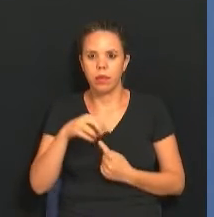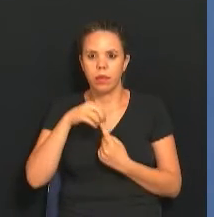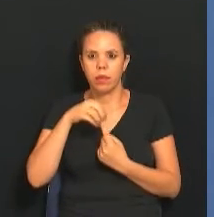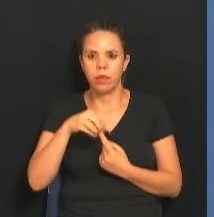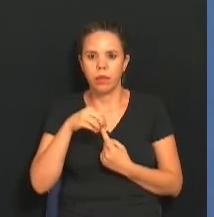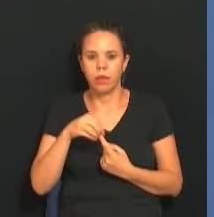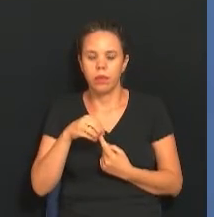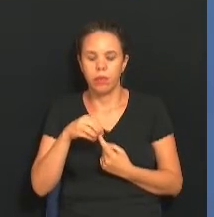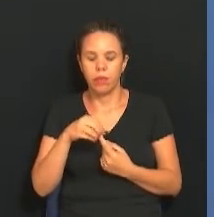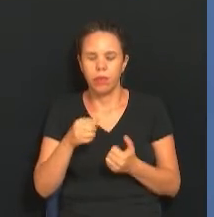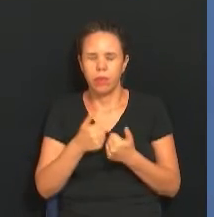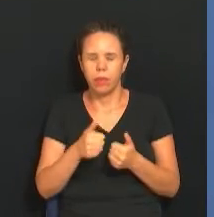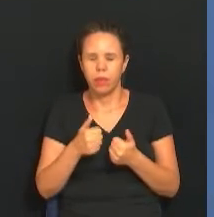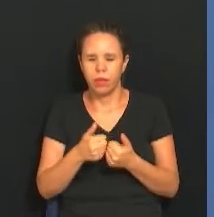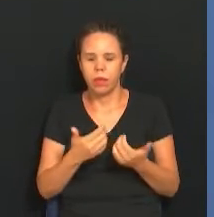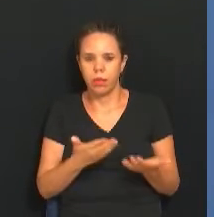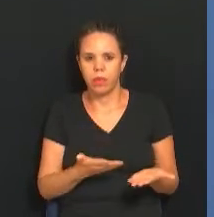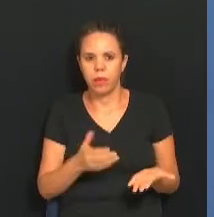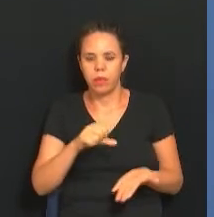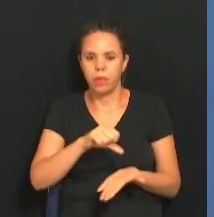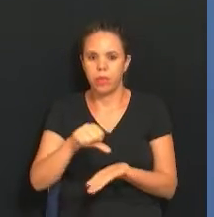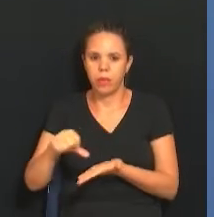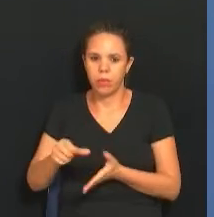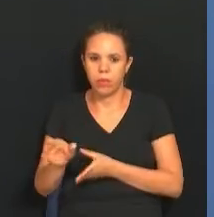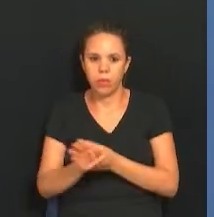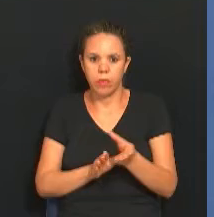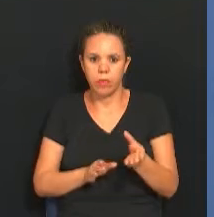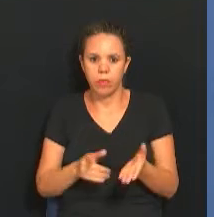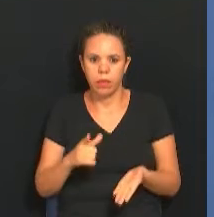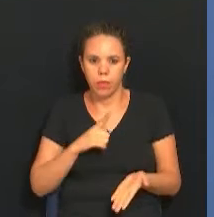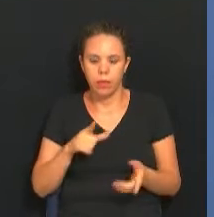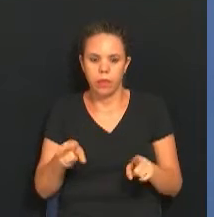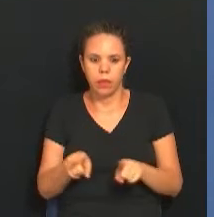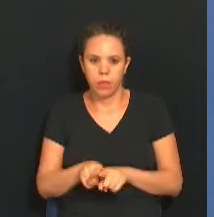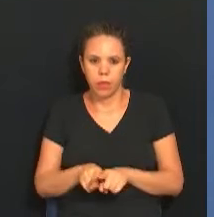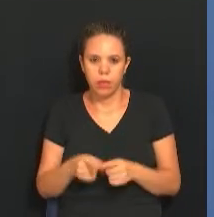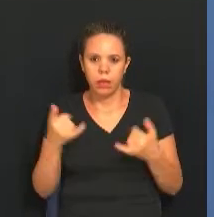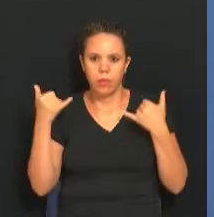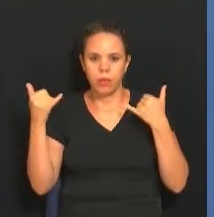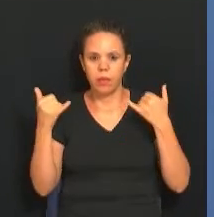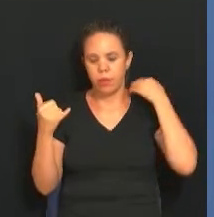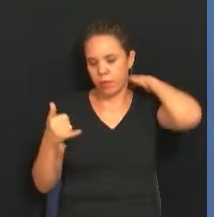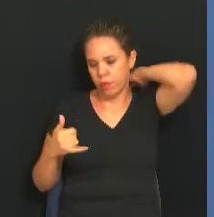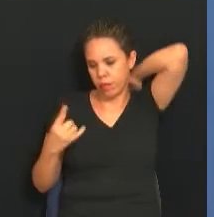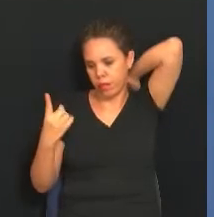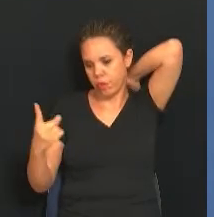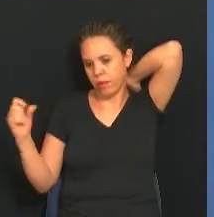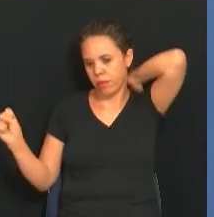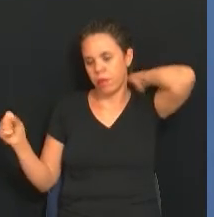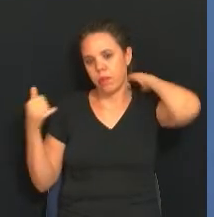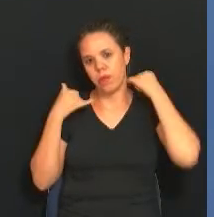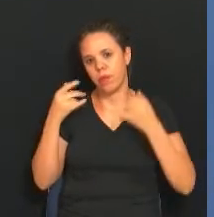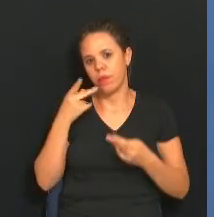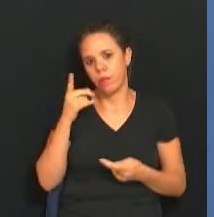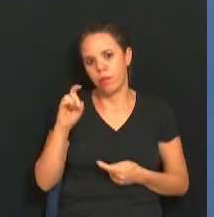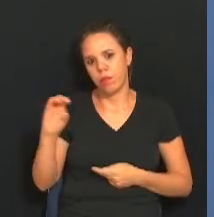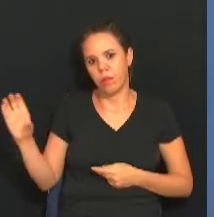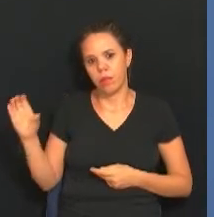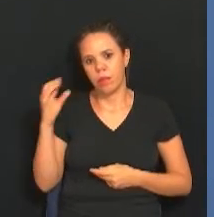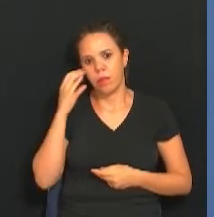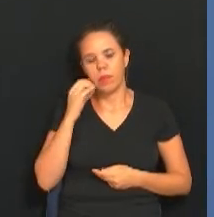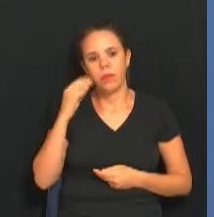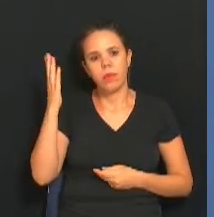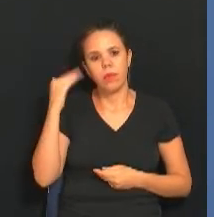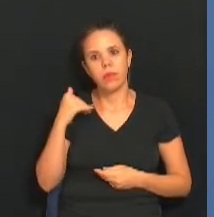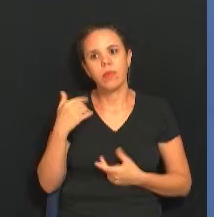que fica ali nessa região também tem a orientação você também pode ligar no centro de 18 do fale conosco da emdec para